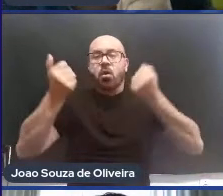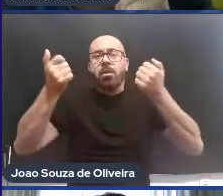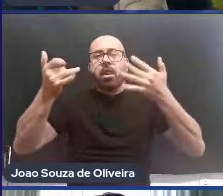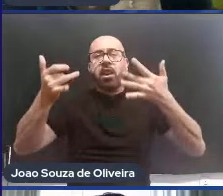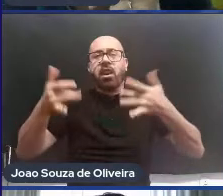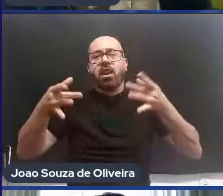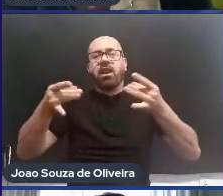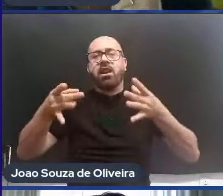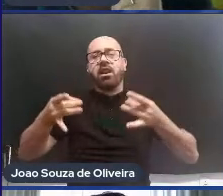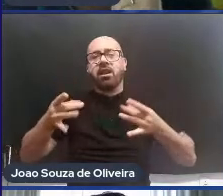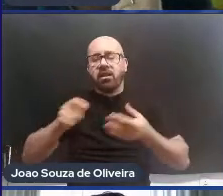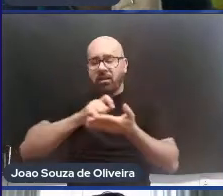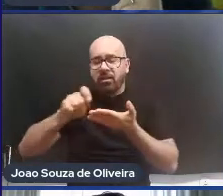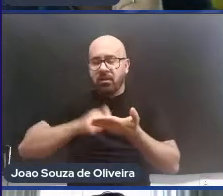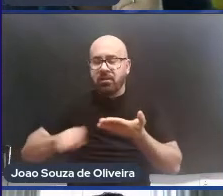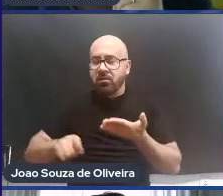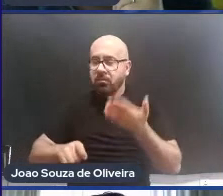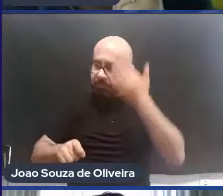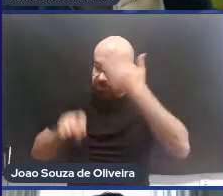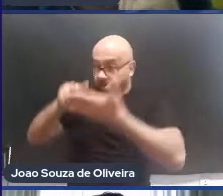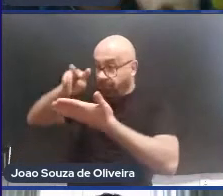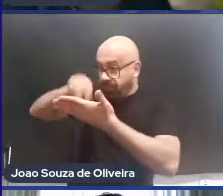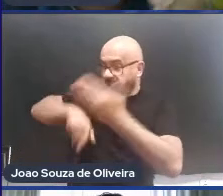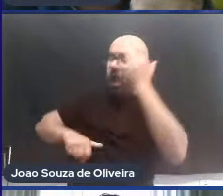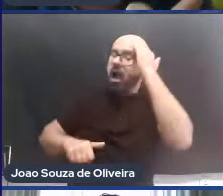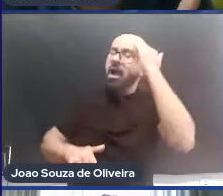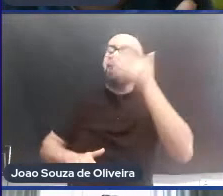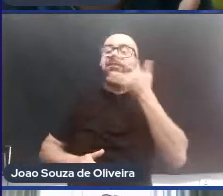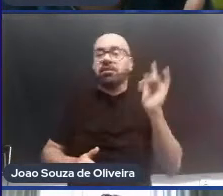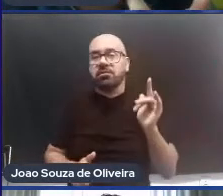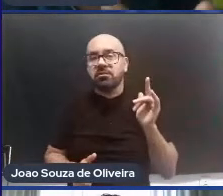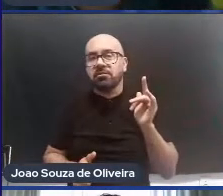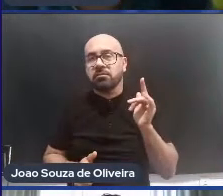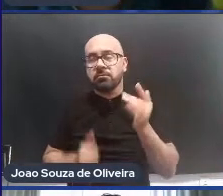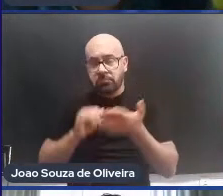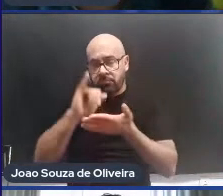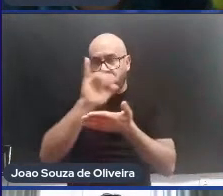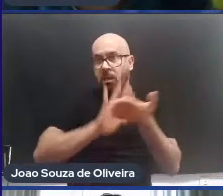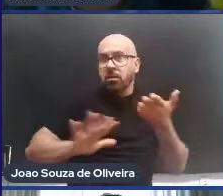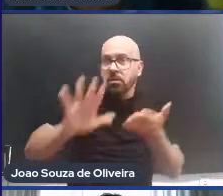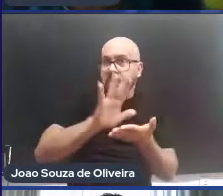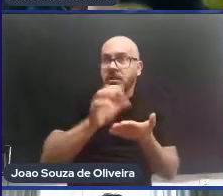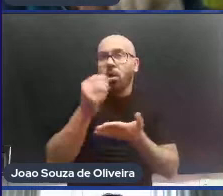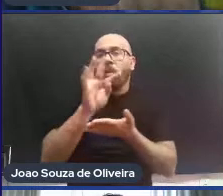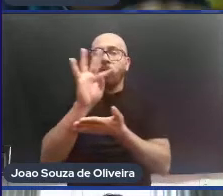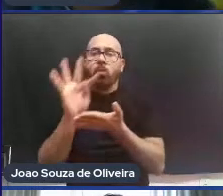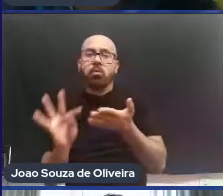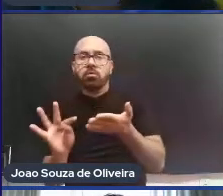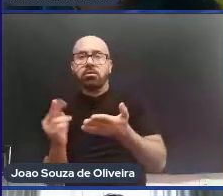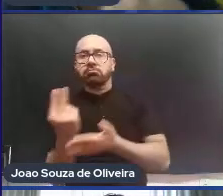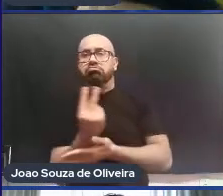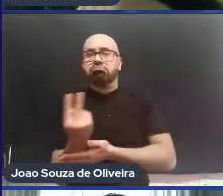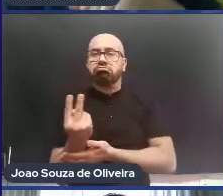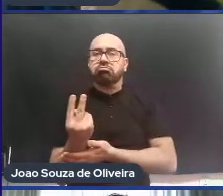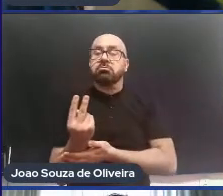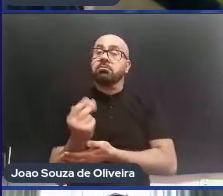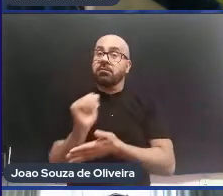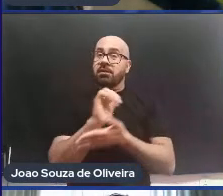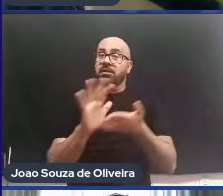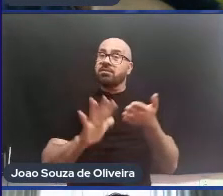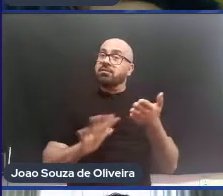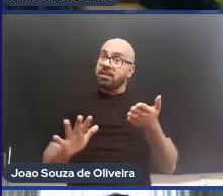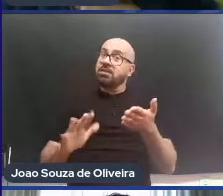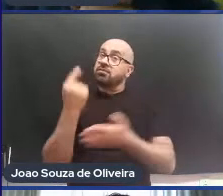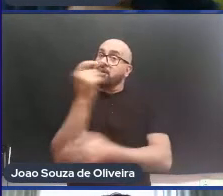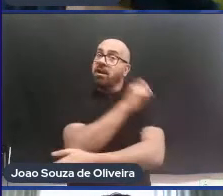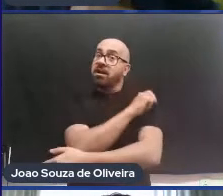para alguém entender o exercício Olá seja por desenho ou seja por texto tá essa atividade